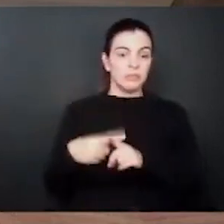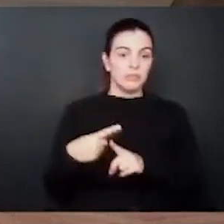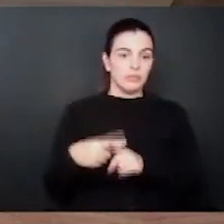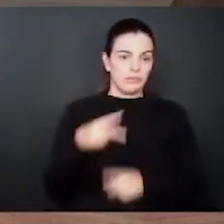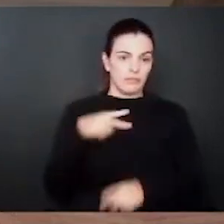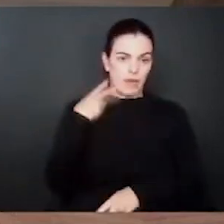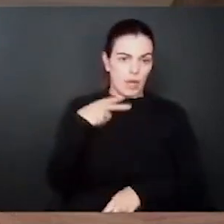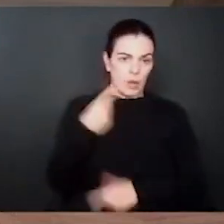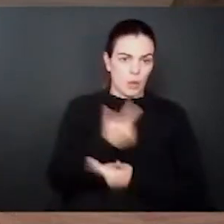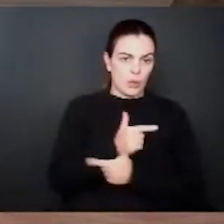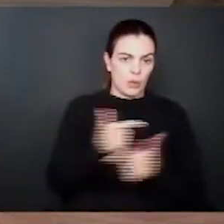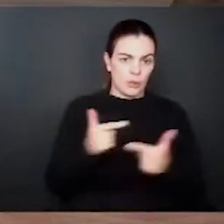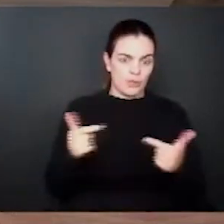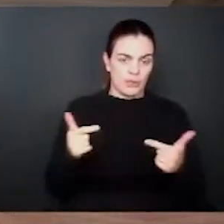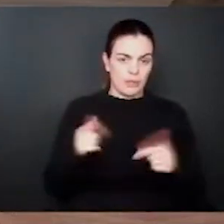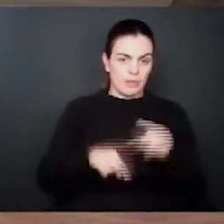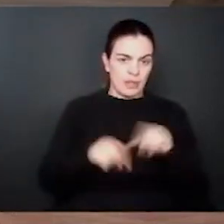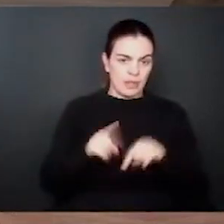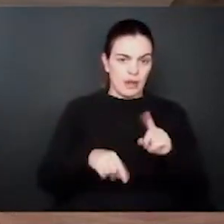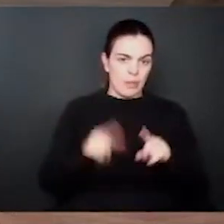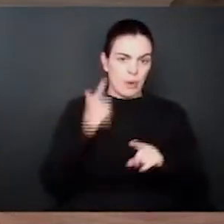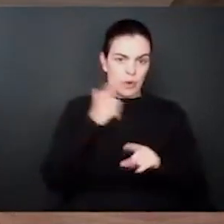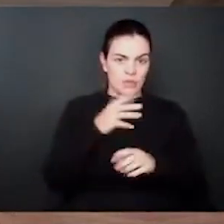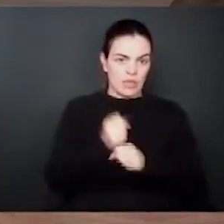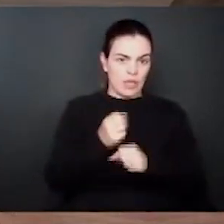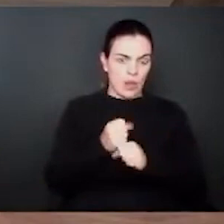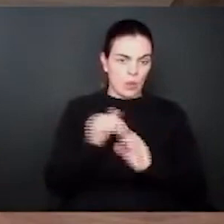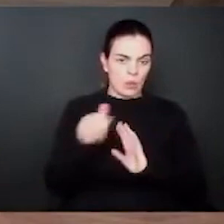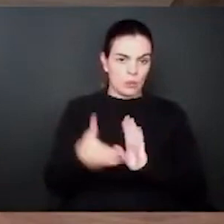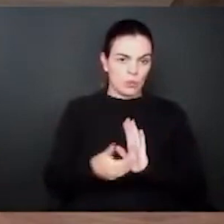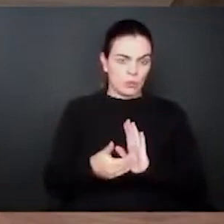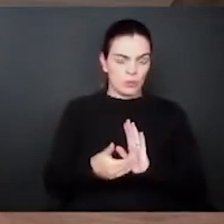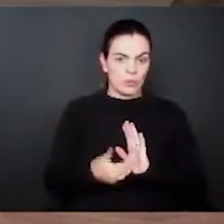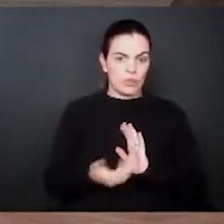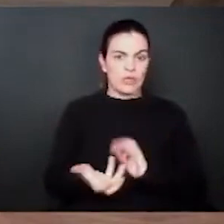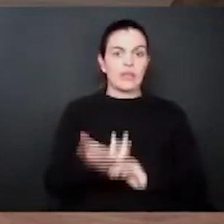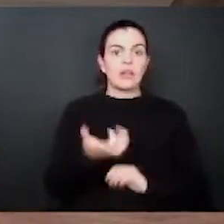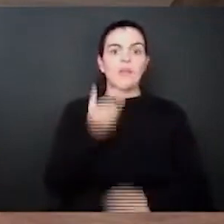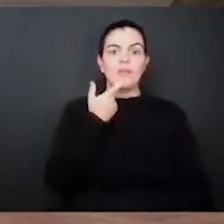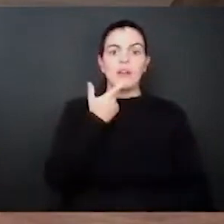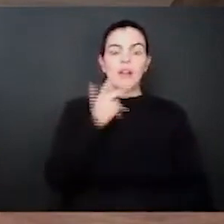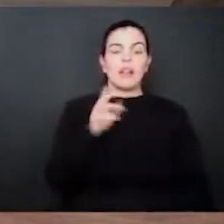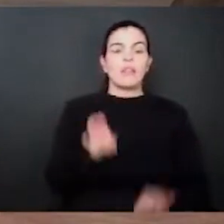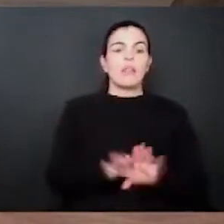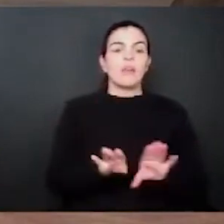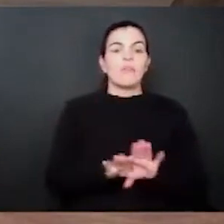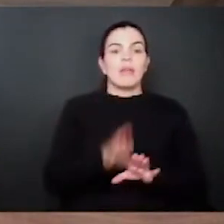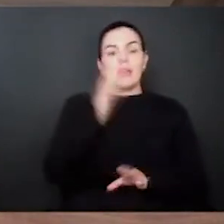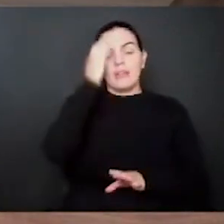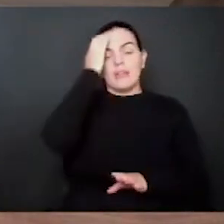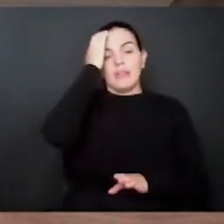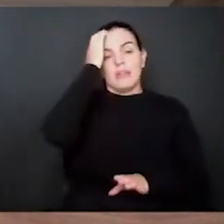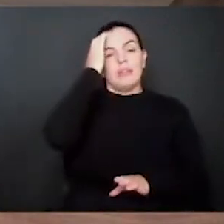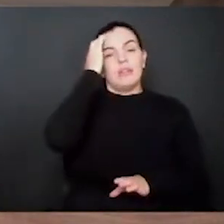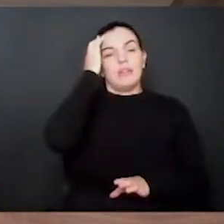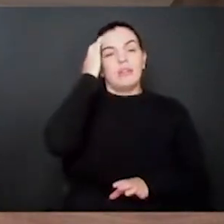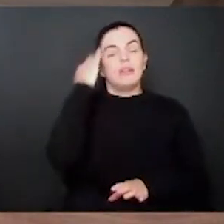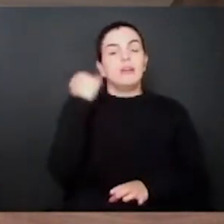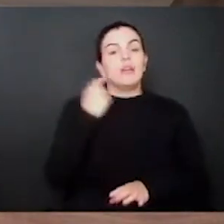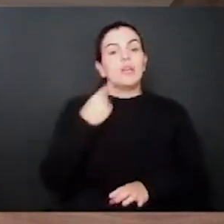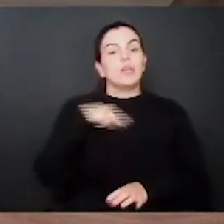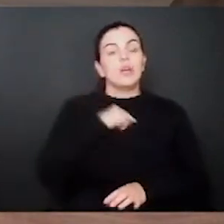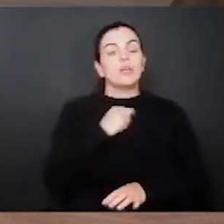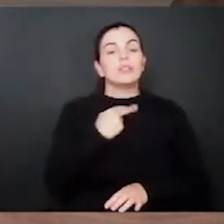para fazer todos esses cálculos. E só queria dizer que a gente não pode desconsiderar tudo o que foi feito